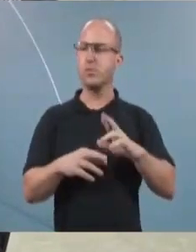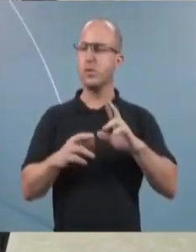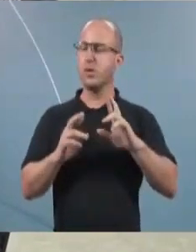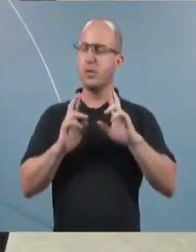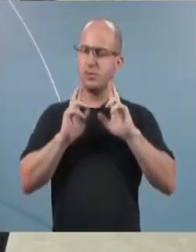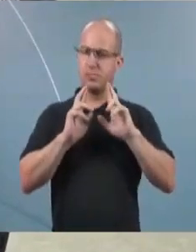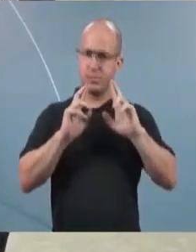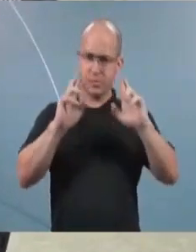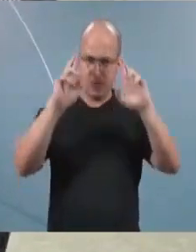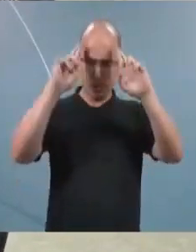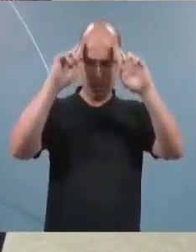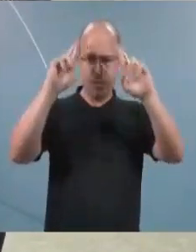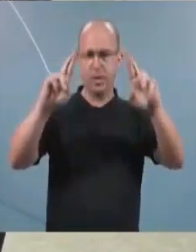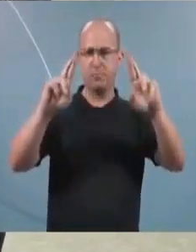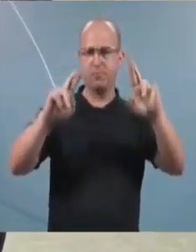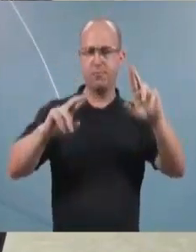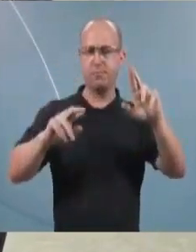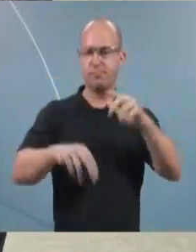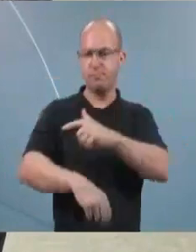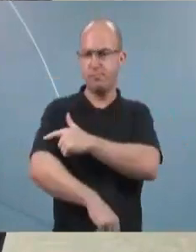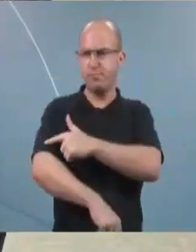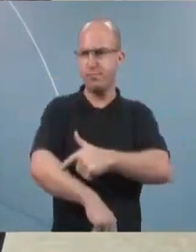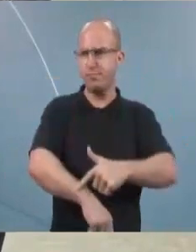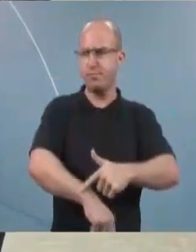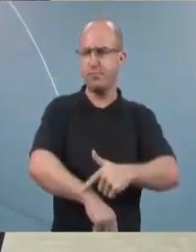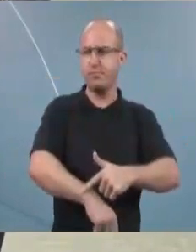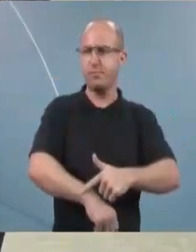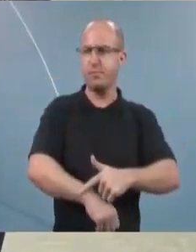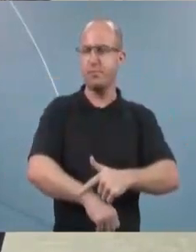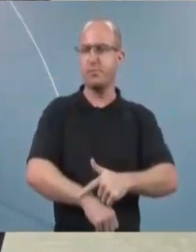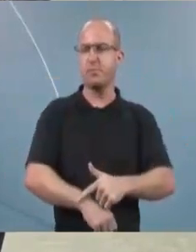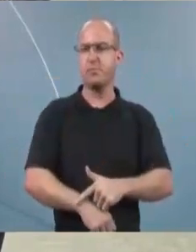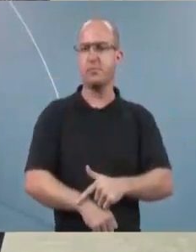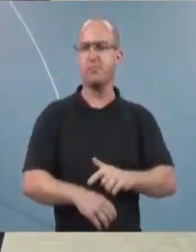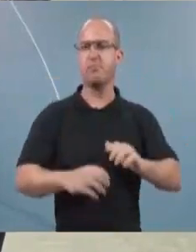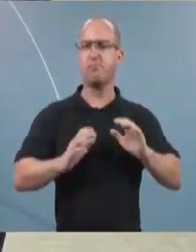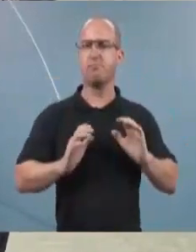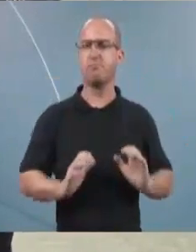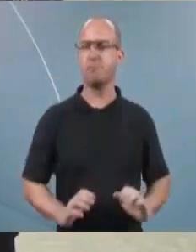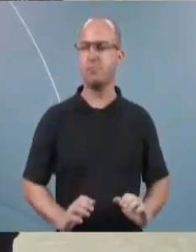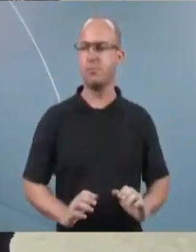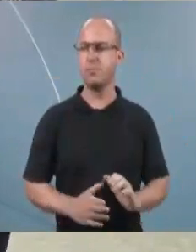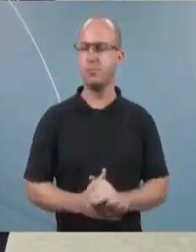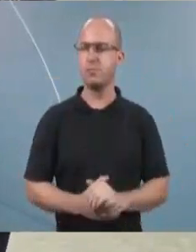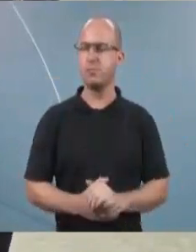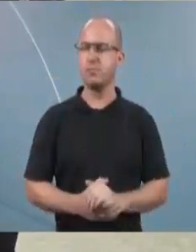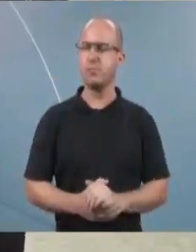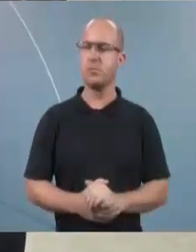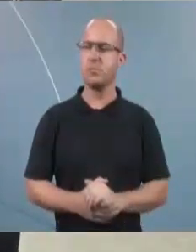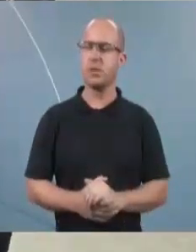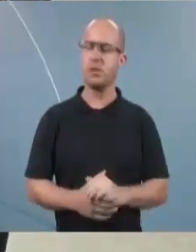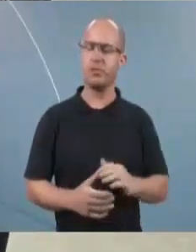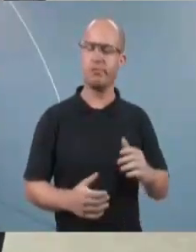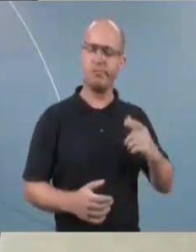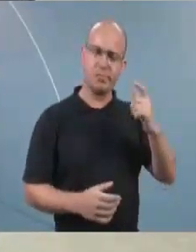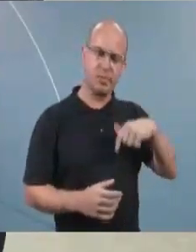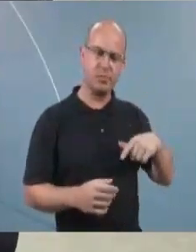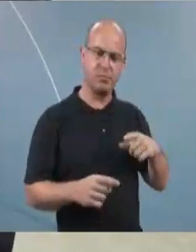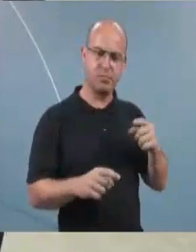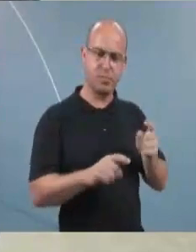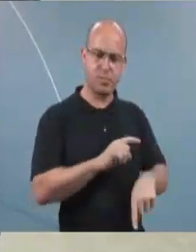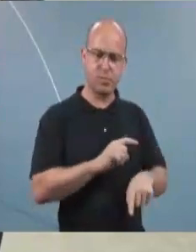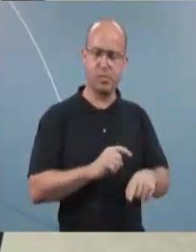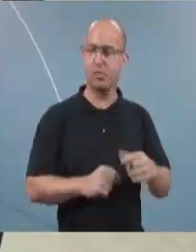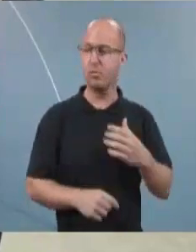respeitoso educado civilizado eu apenas discordo e aqui vou dizer qu